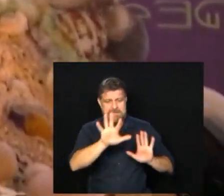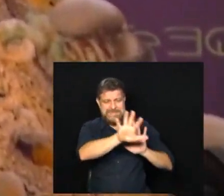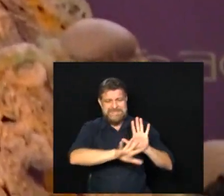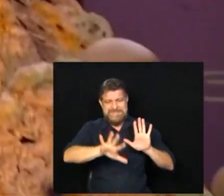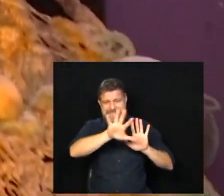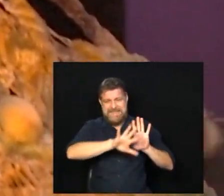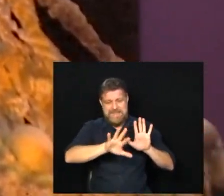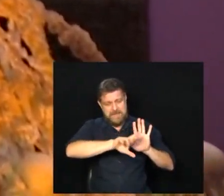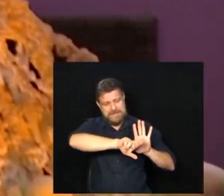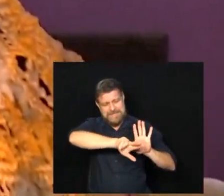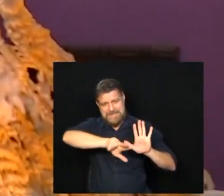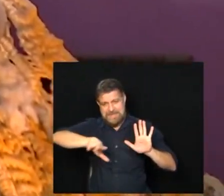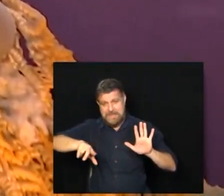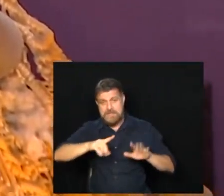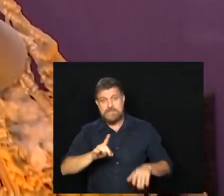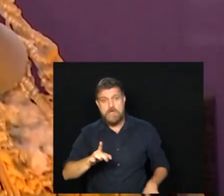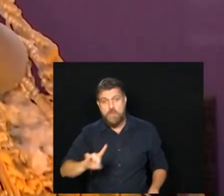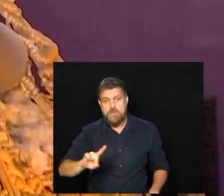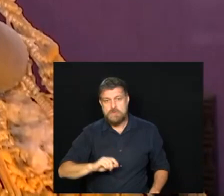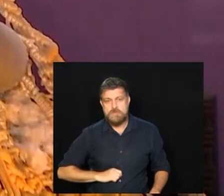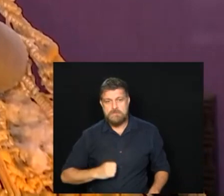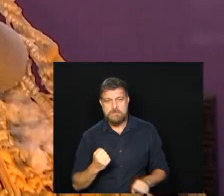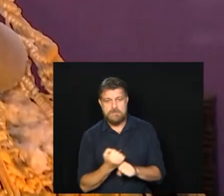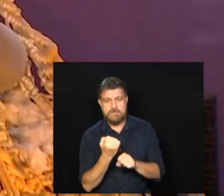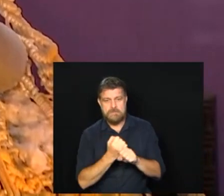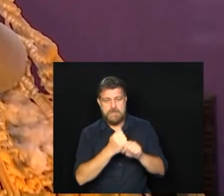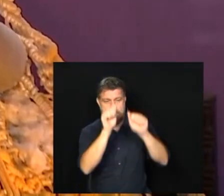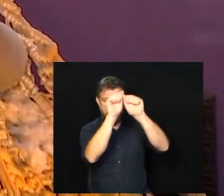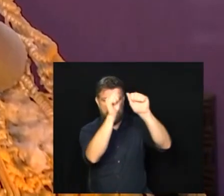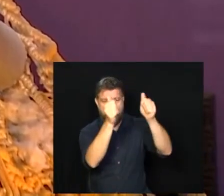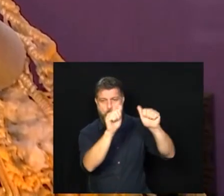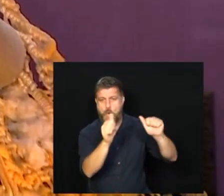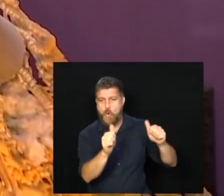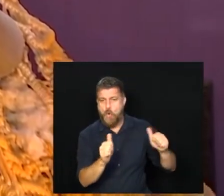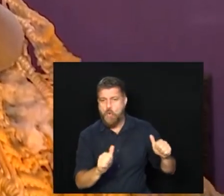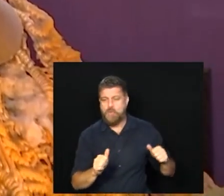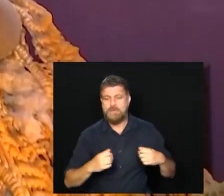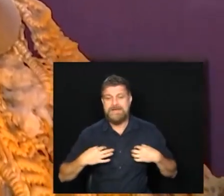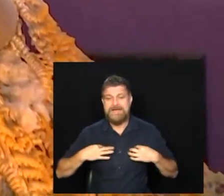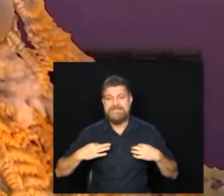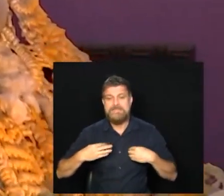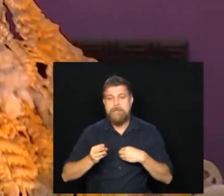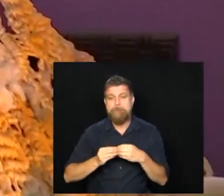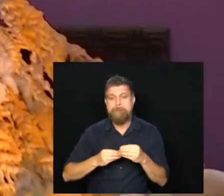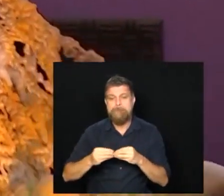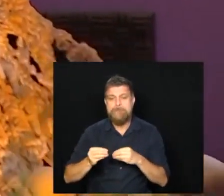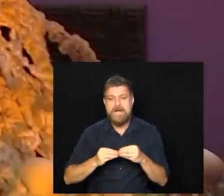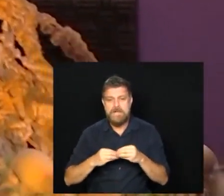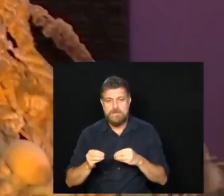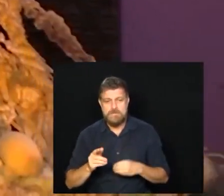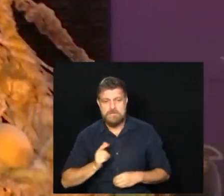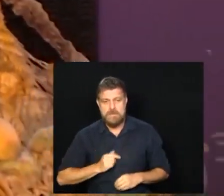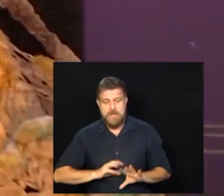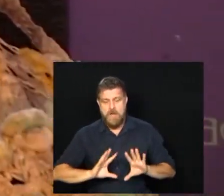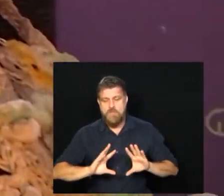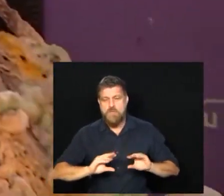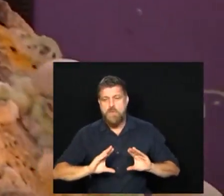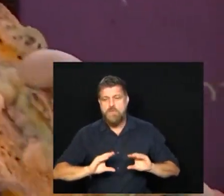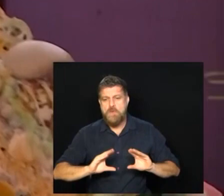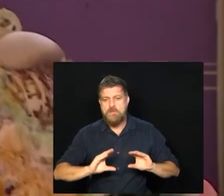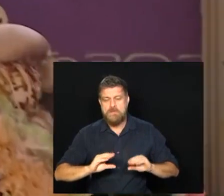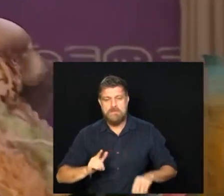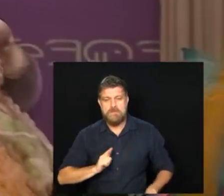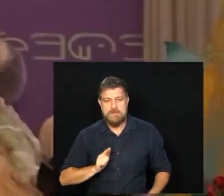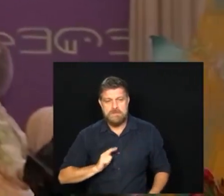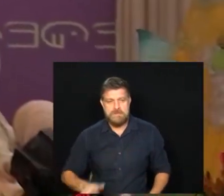Ungambicula. Esse é o último, é uma escultura abstrata feita de tecido, né, preenchida com espuma, e na